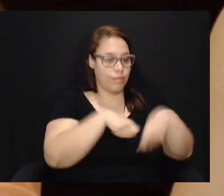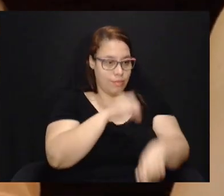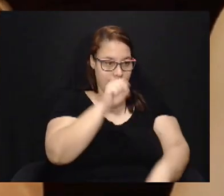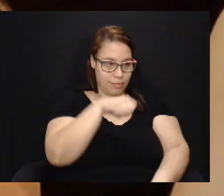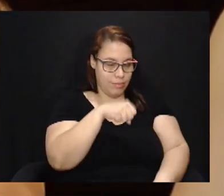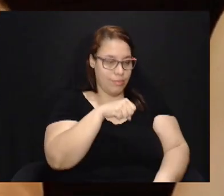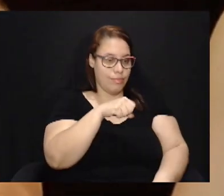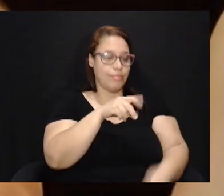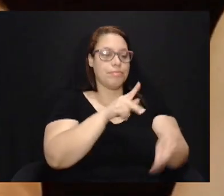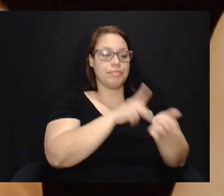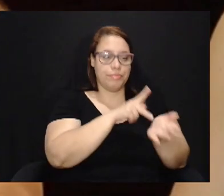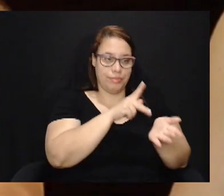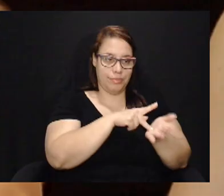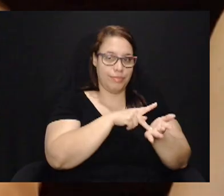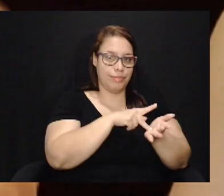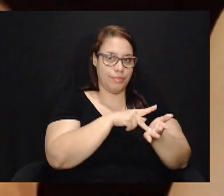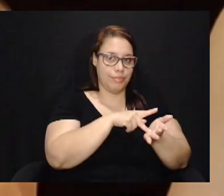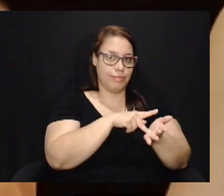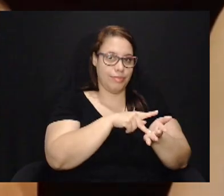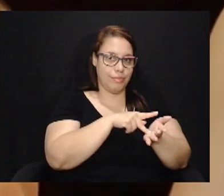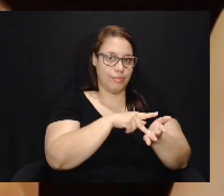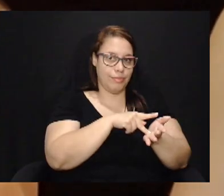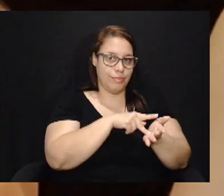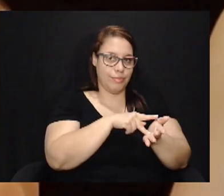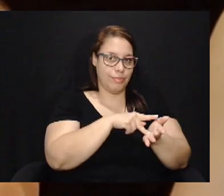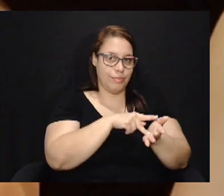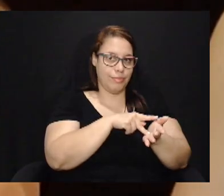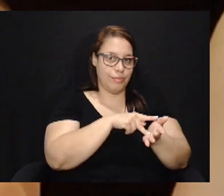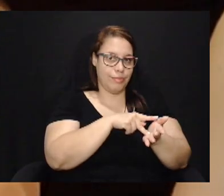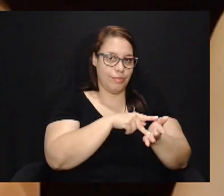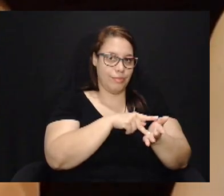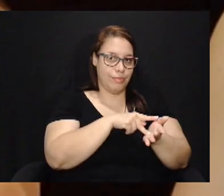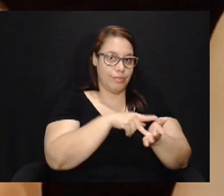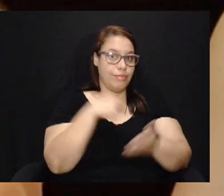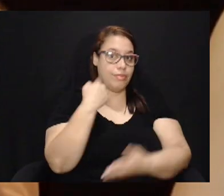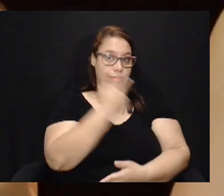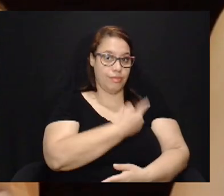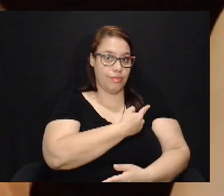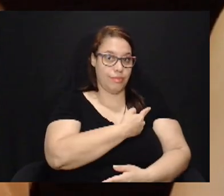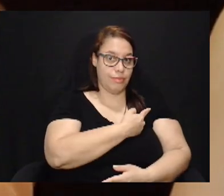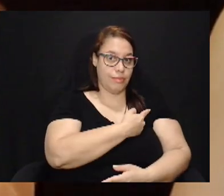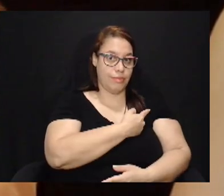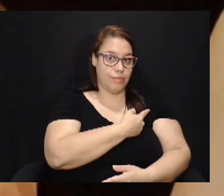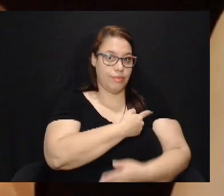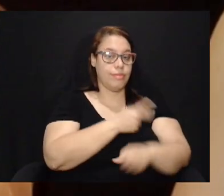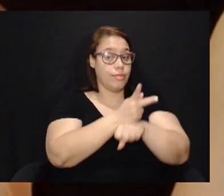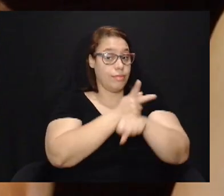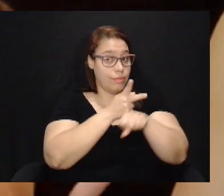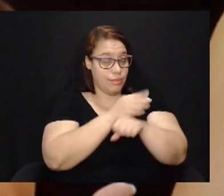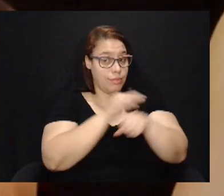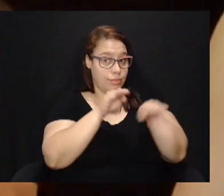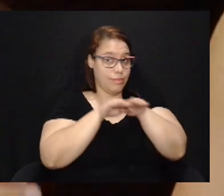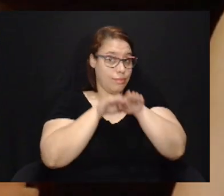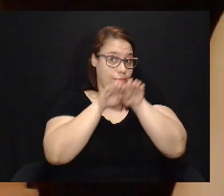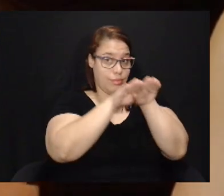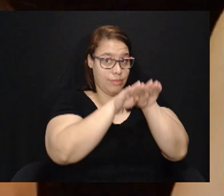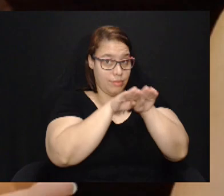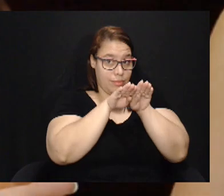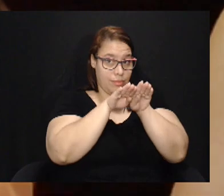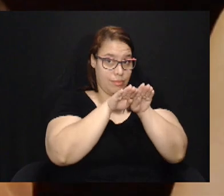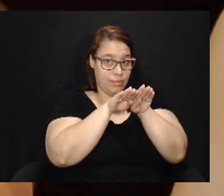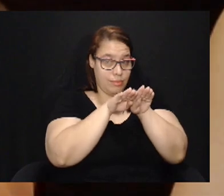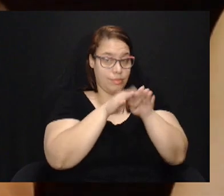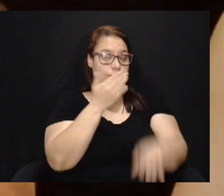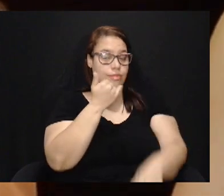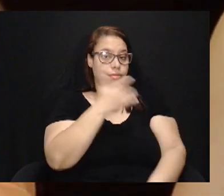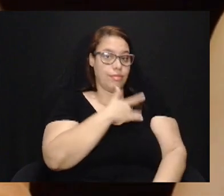né? E nós temos que buscar esse equilíbrio, né? Então, alimentação